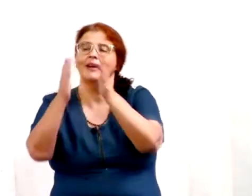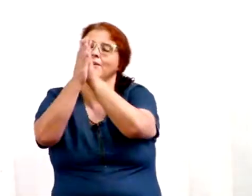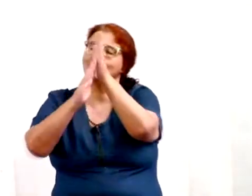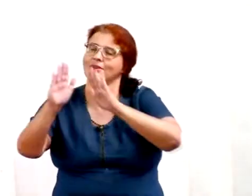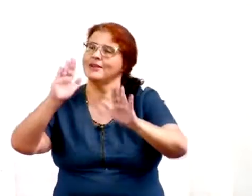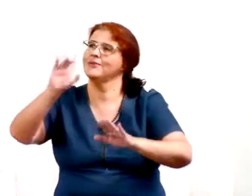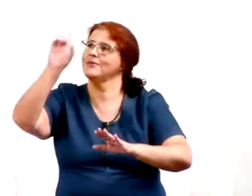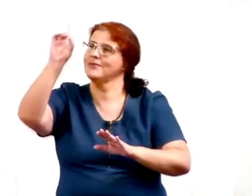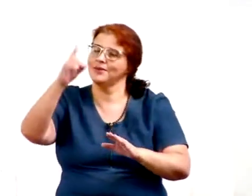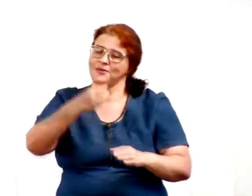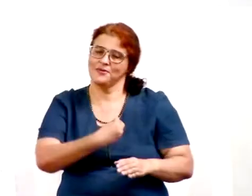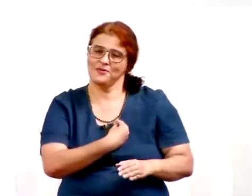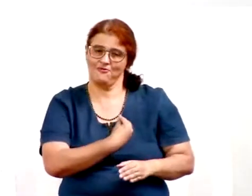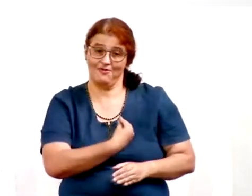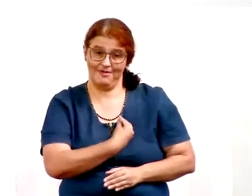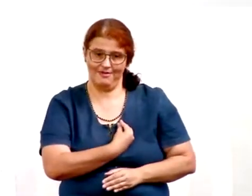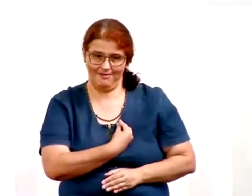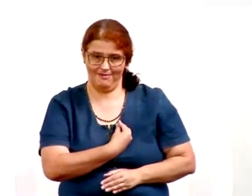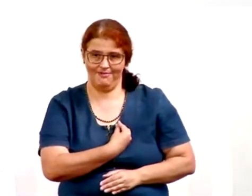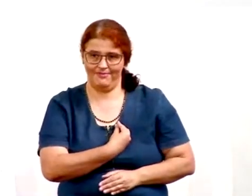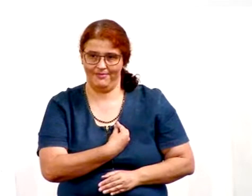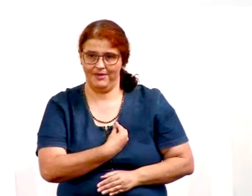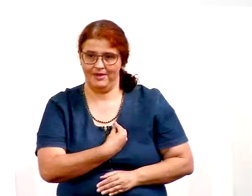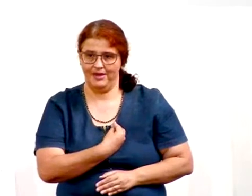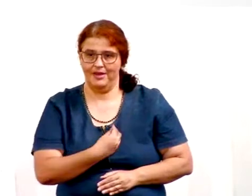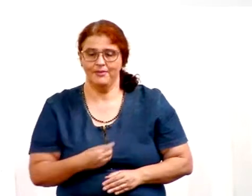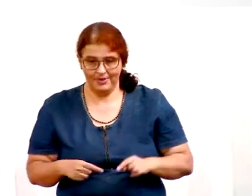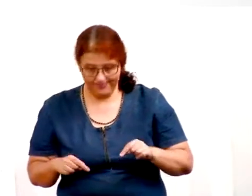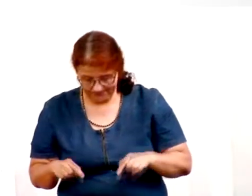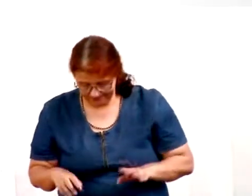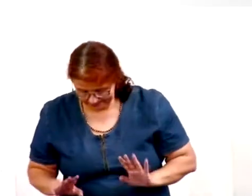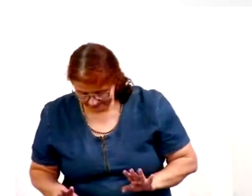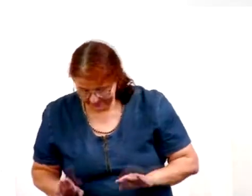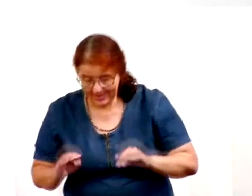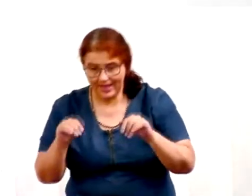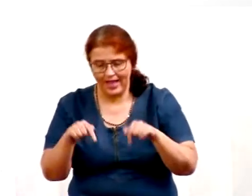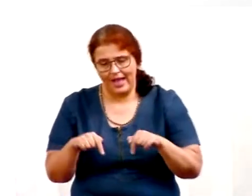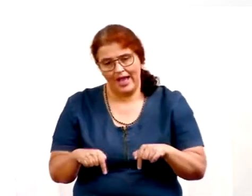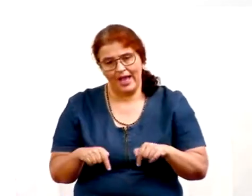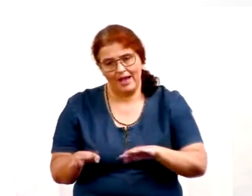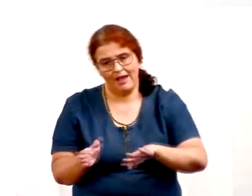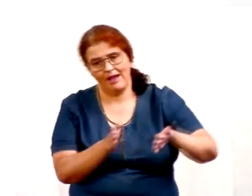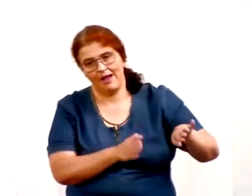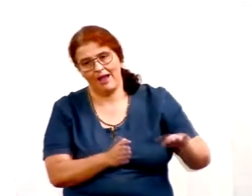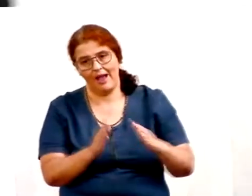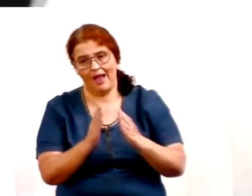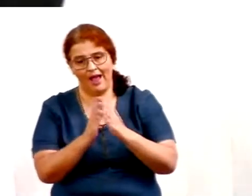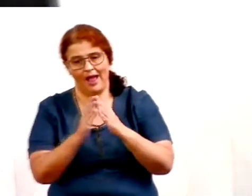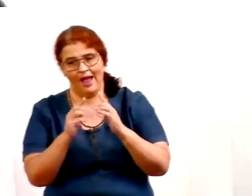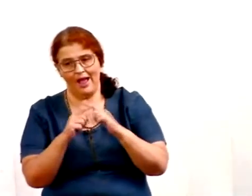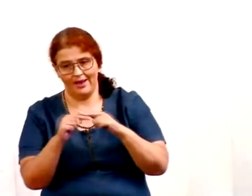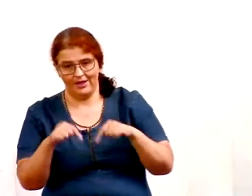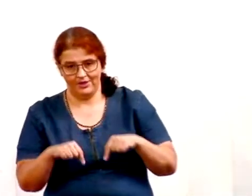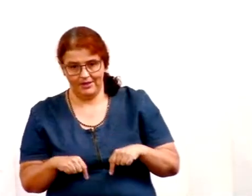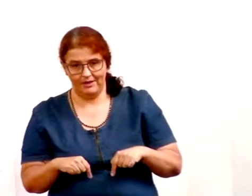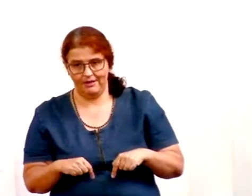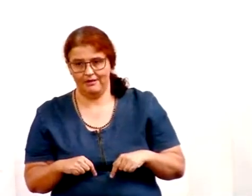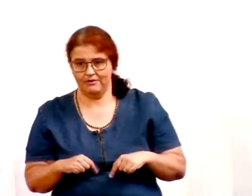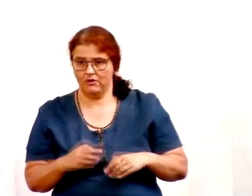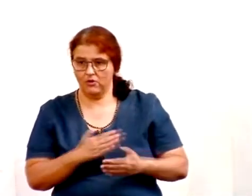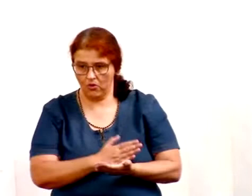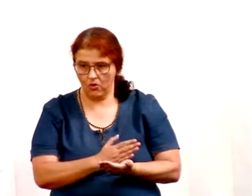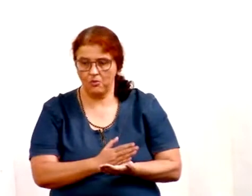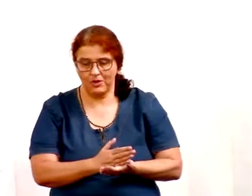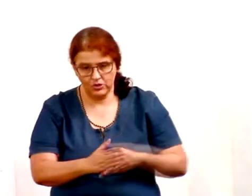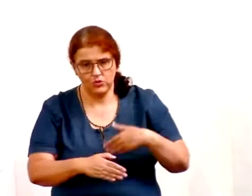Queridos, pensemos por um instante, essa igreja que foi plantada, que teve pastores, grandes pastores,